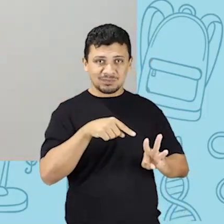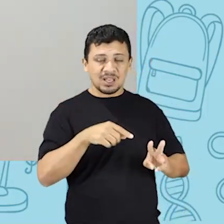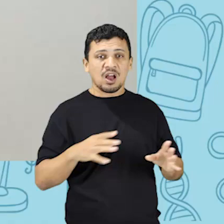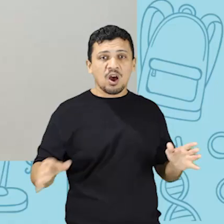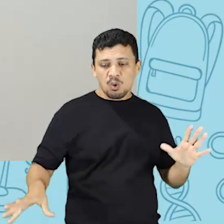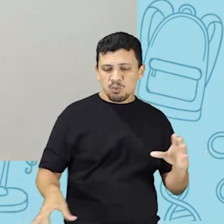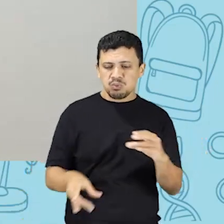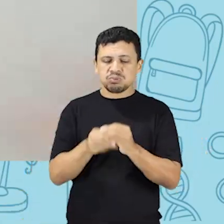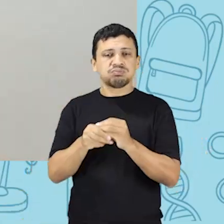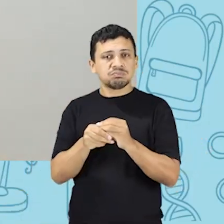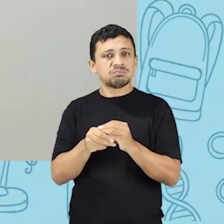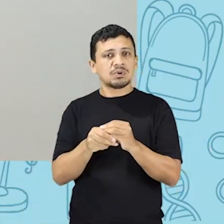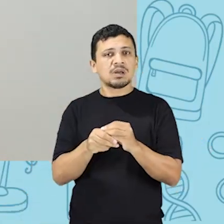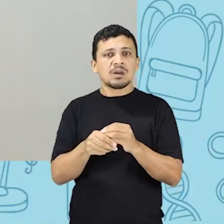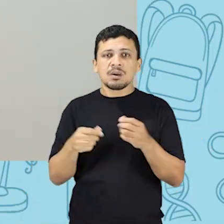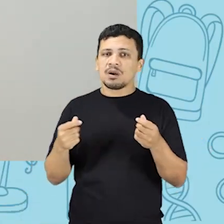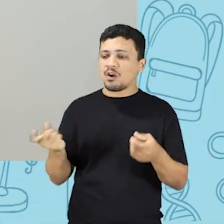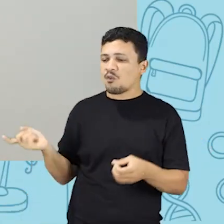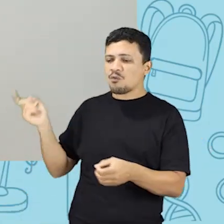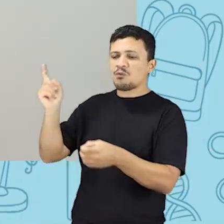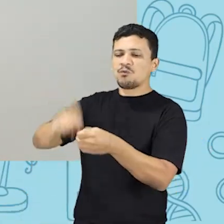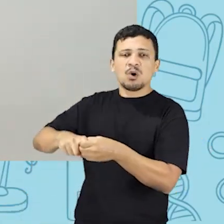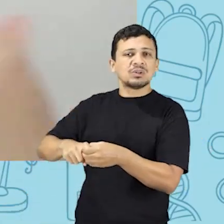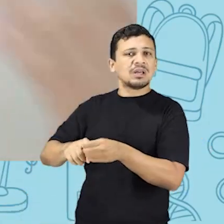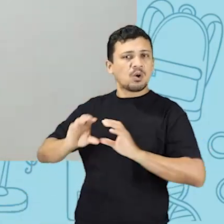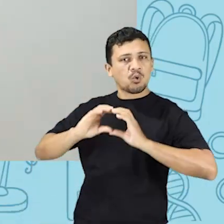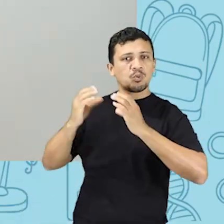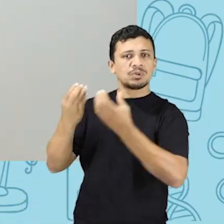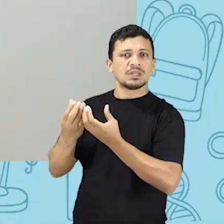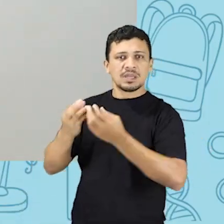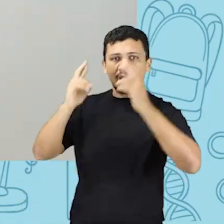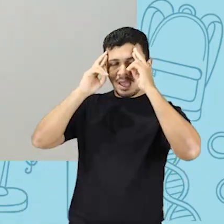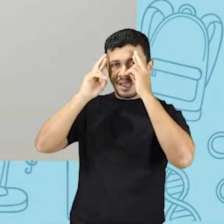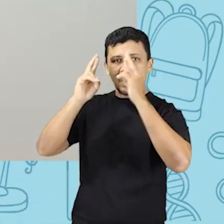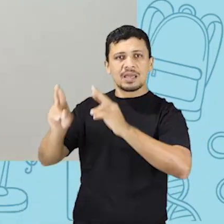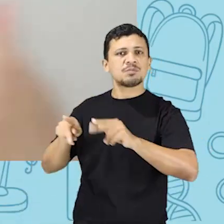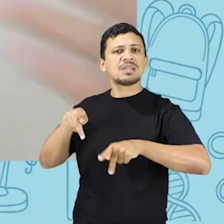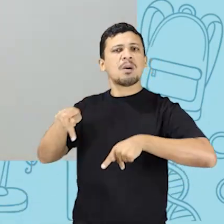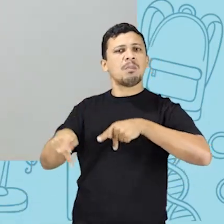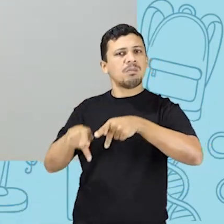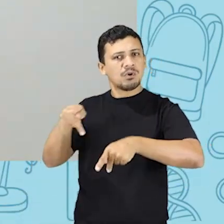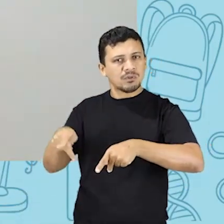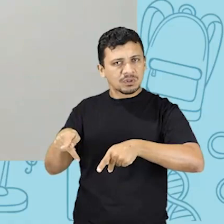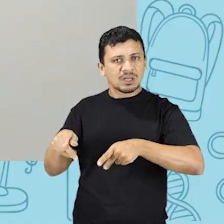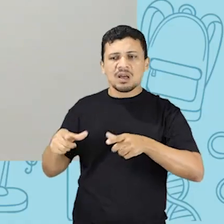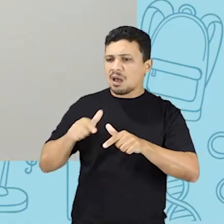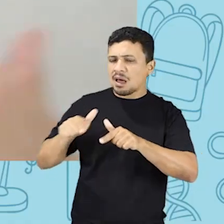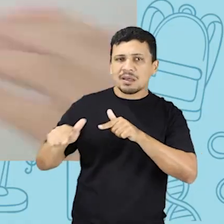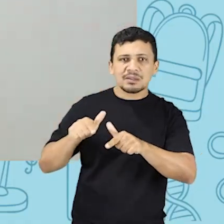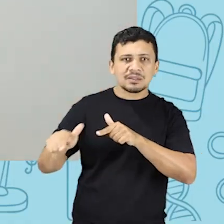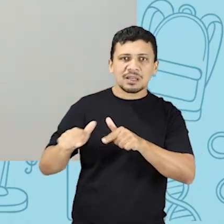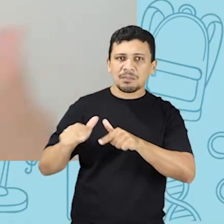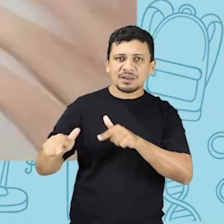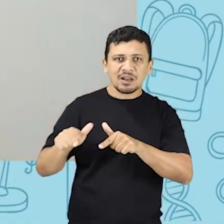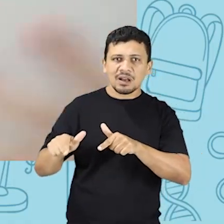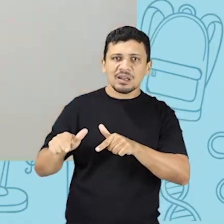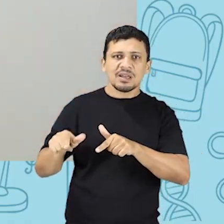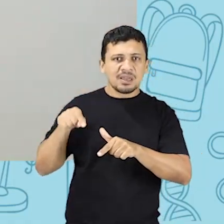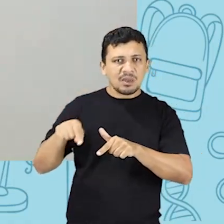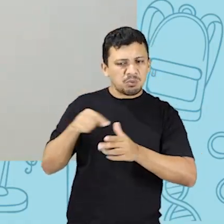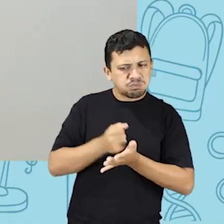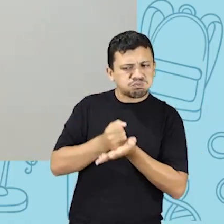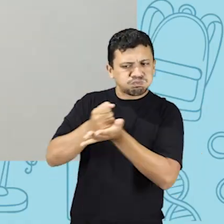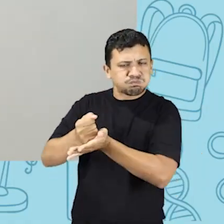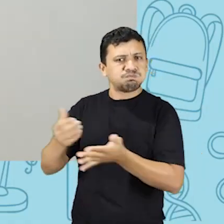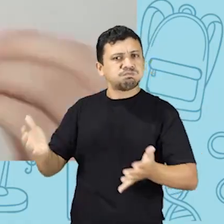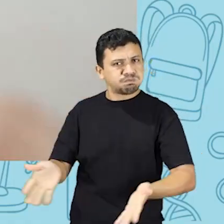saber ancestral e para quando eu voltar para a minha comunidade, eu saber respeitar o meu povo e trabalhar com o meu povo de forma que eu vá contribuir